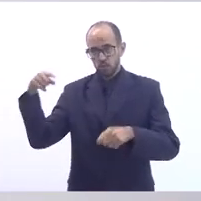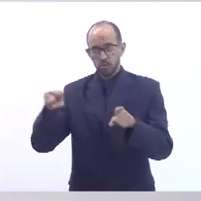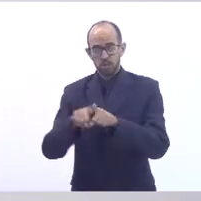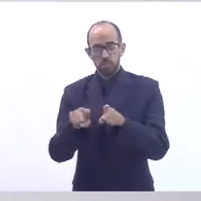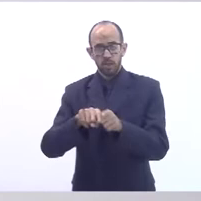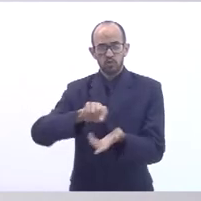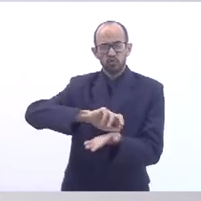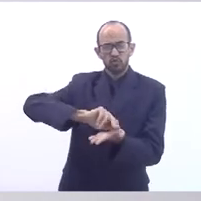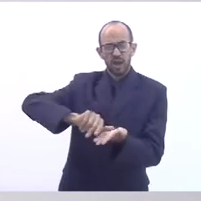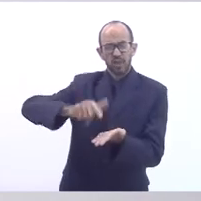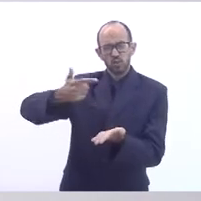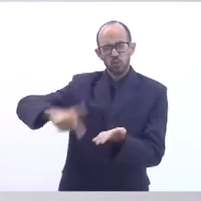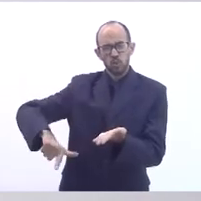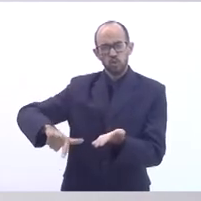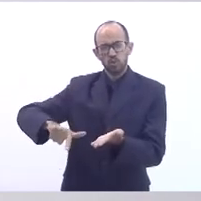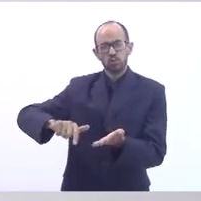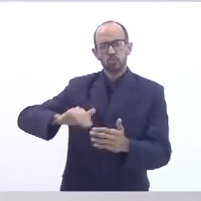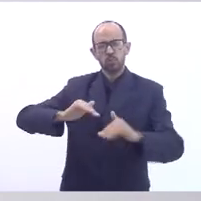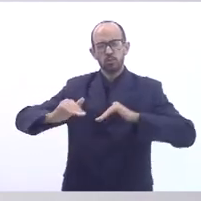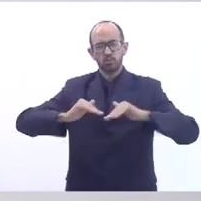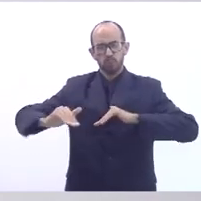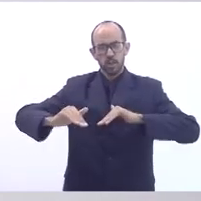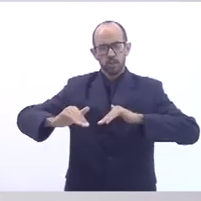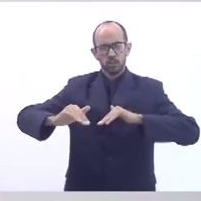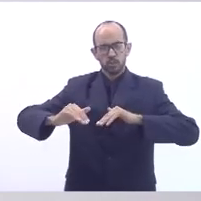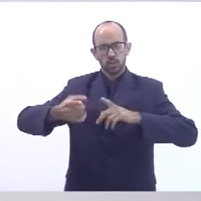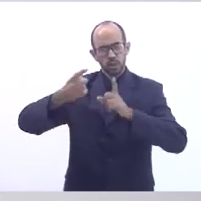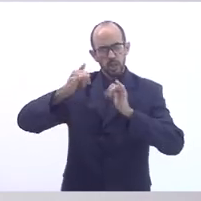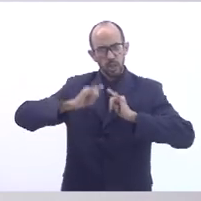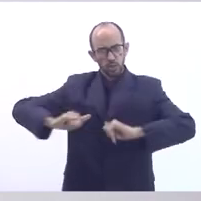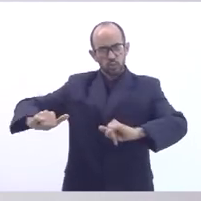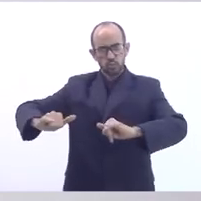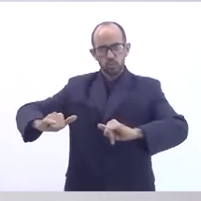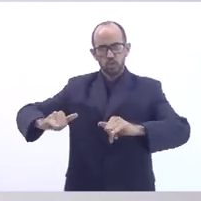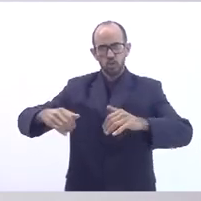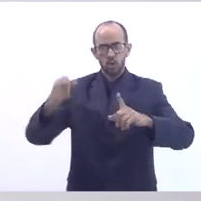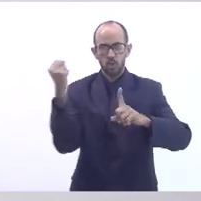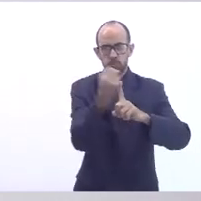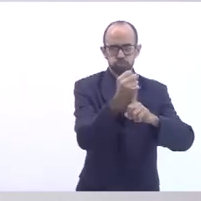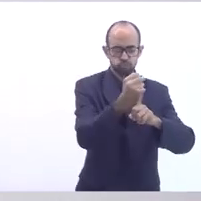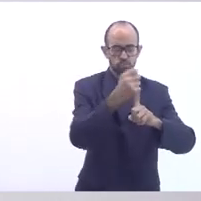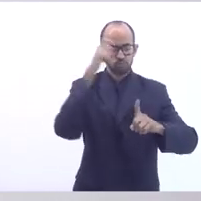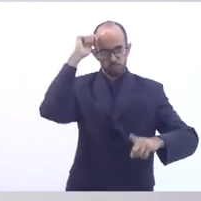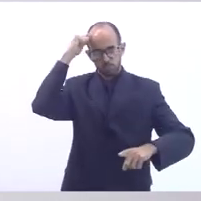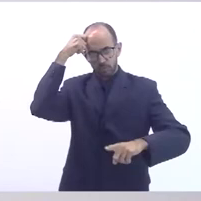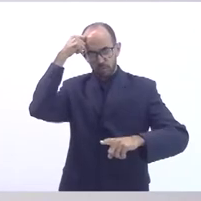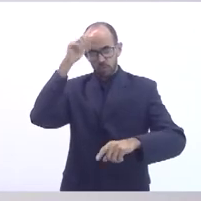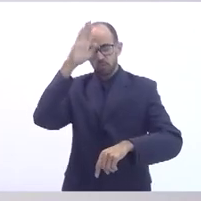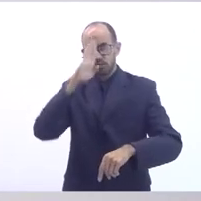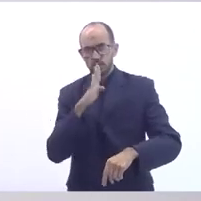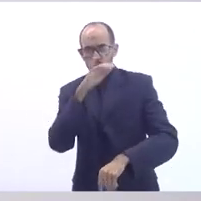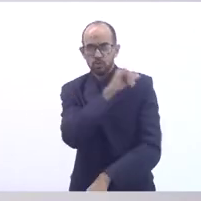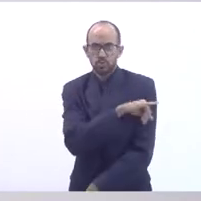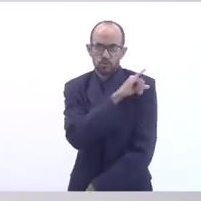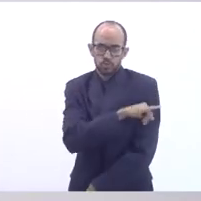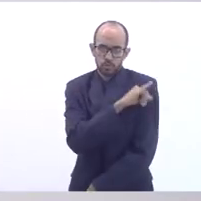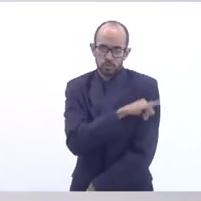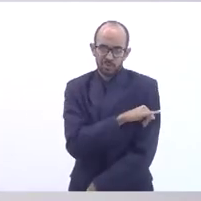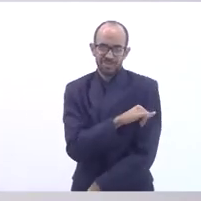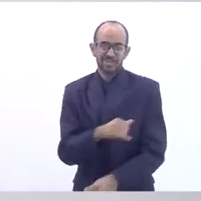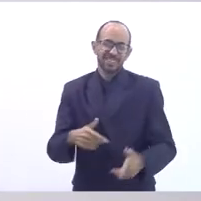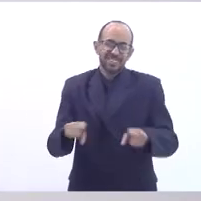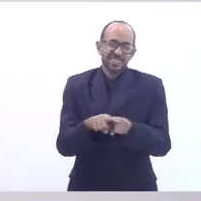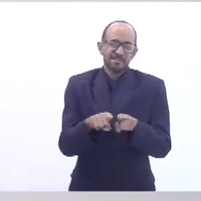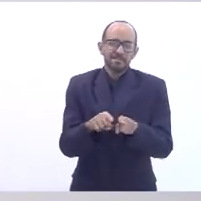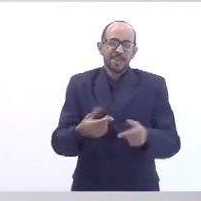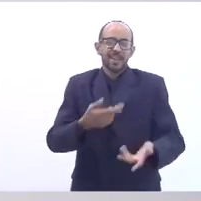diversos outros movimentos que denunciam o genocídio negro no estado do brasileiro dizendo Cisne Negro empregado pelo estado do Brasil e pelo Rio de Janeiro né que como